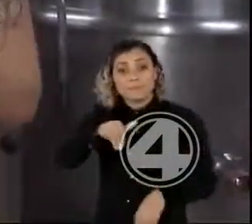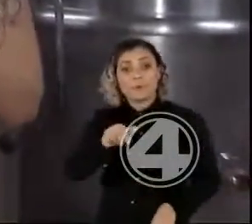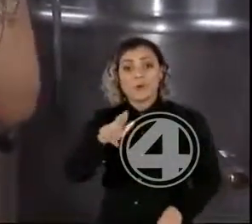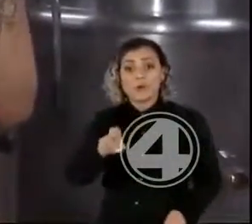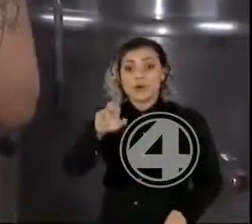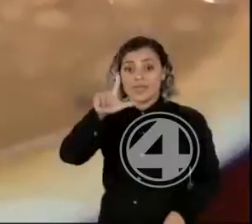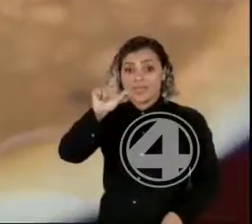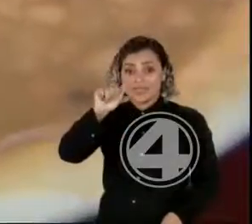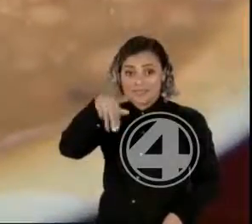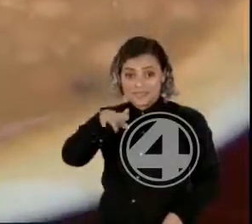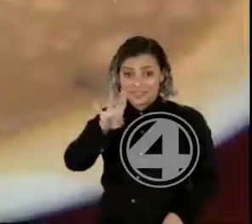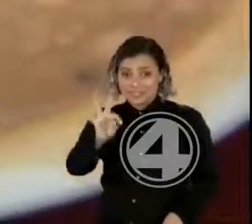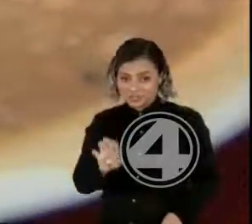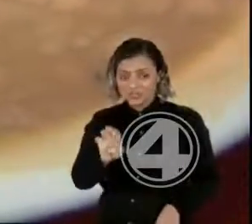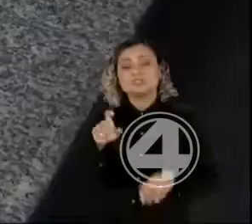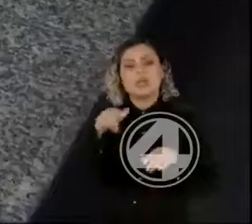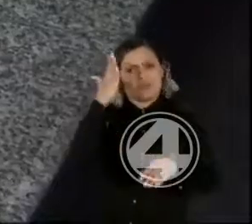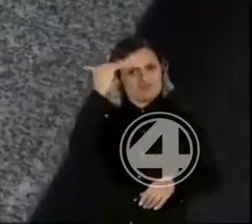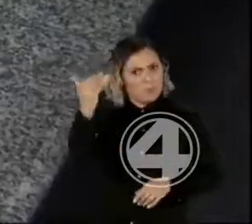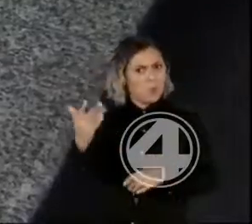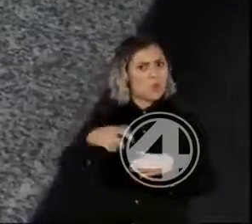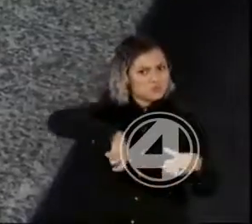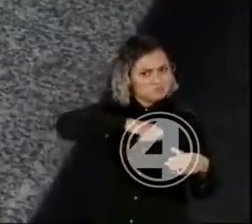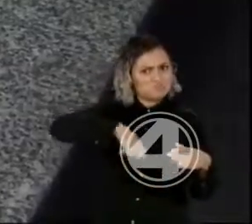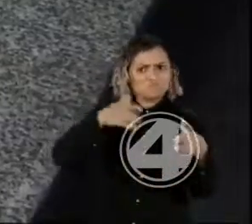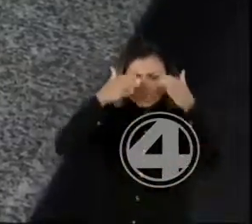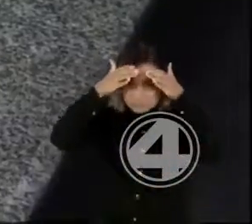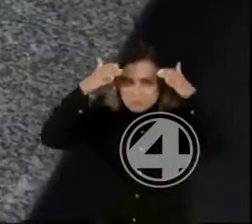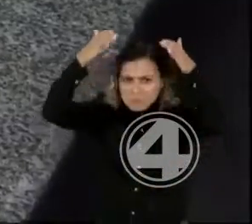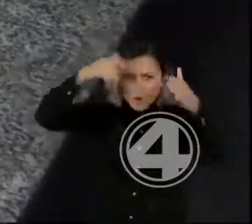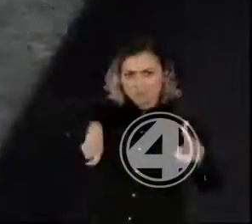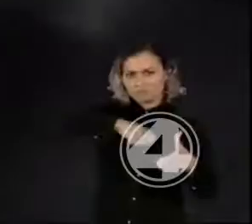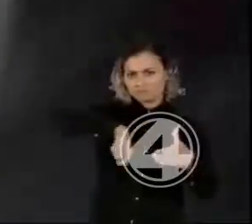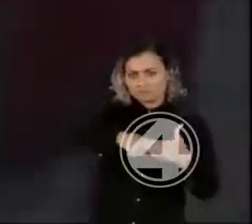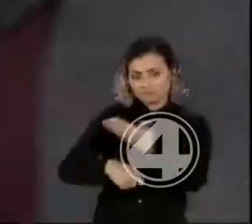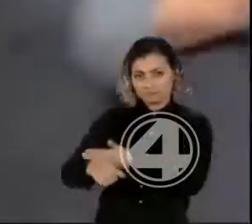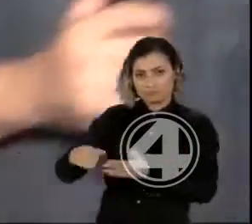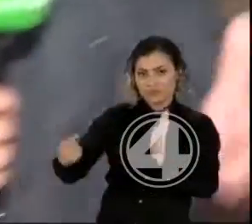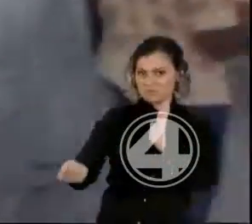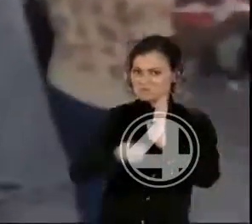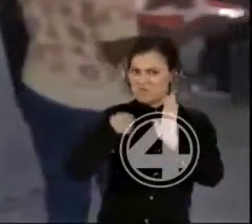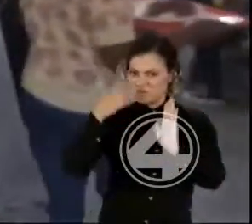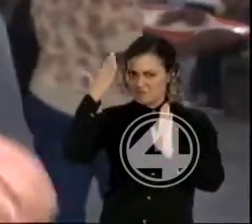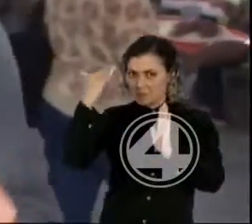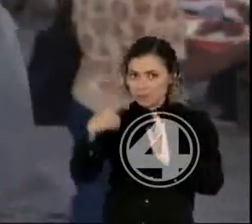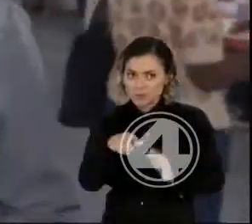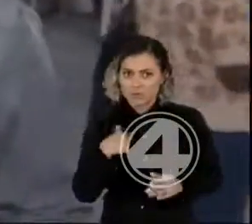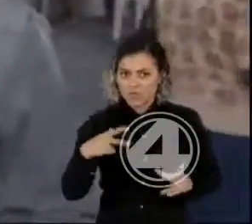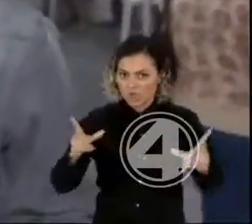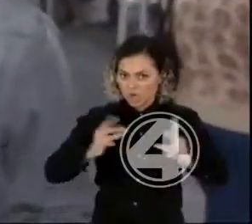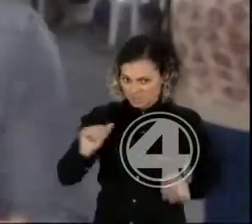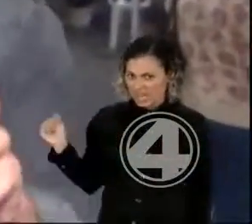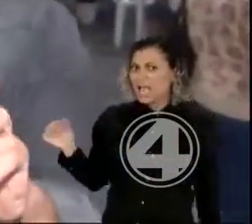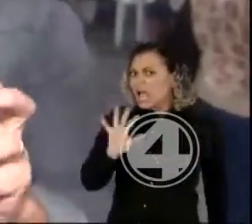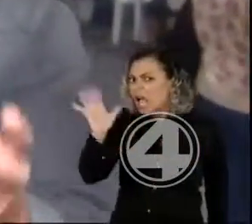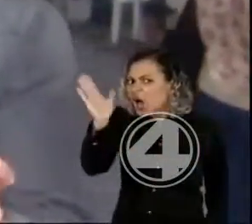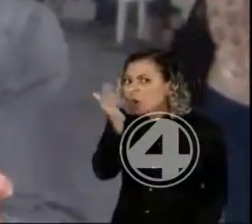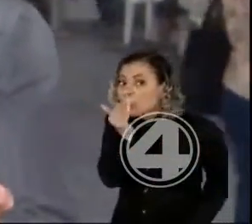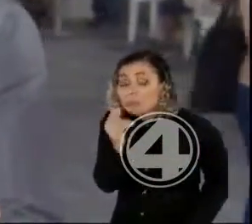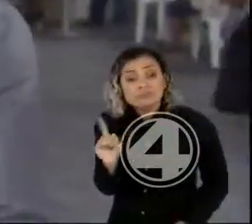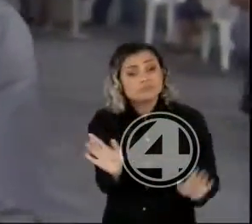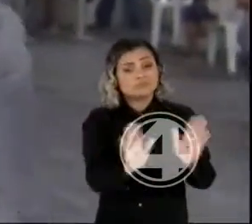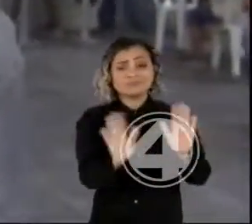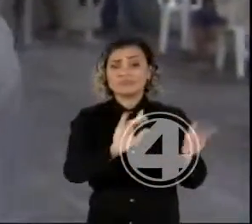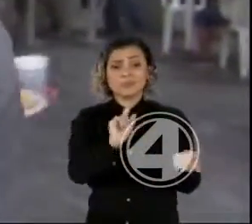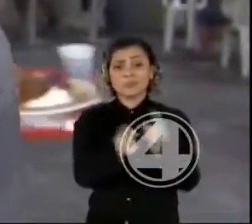Leite, reconhecida em todo o país. Um prato como esse, com a assinatura de uma chefe conhecida, você deve estar pensando, deve custar caro. Mas é